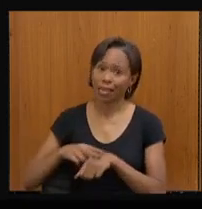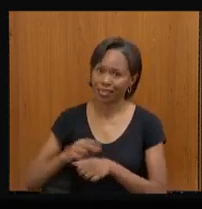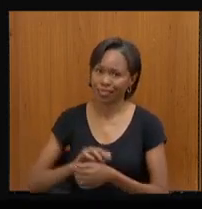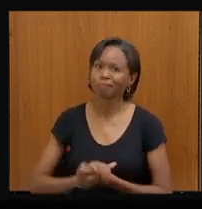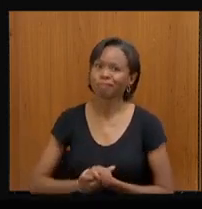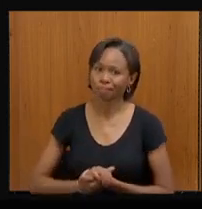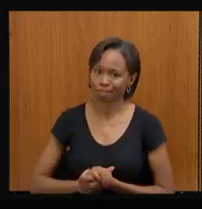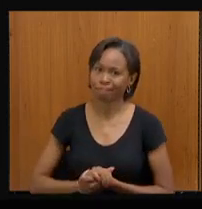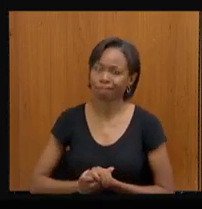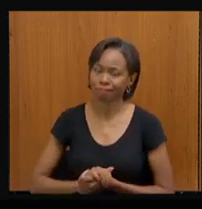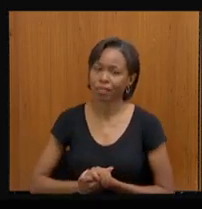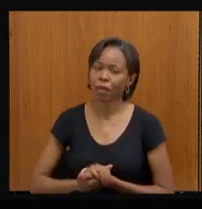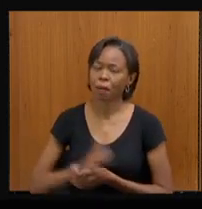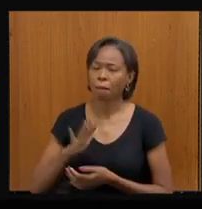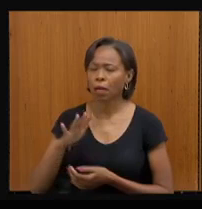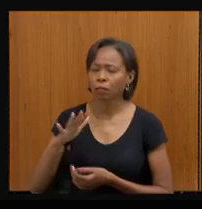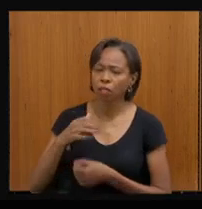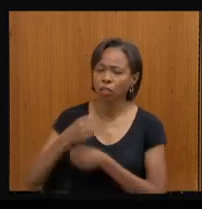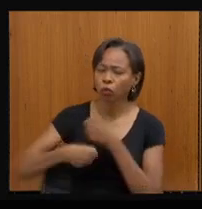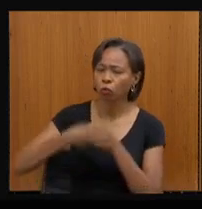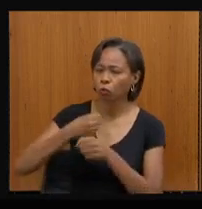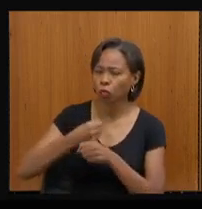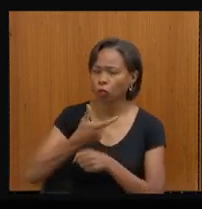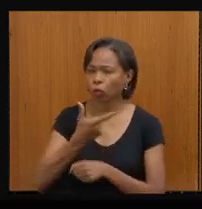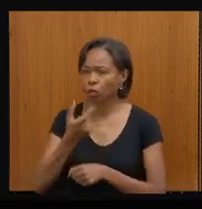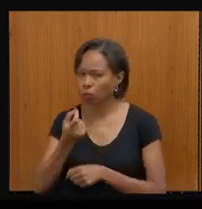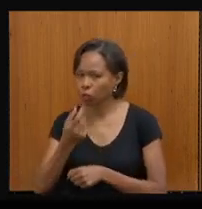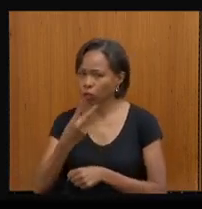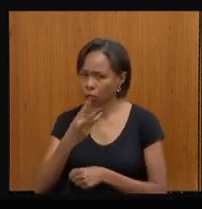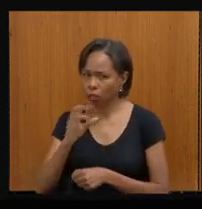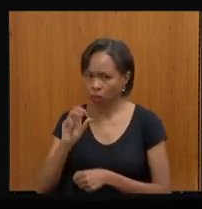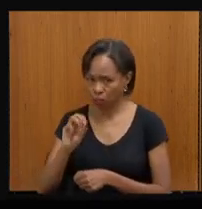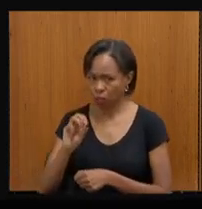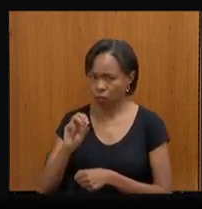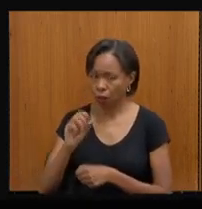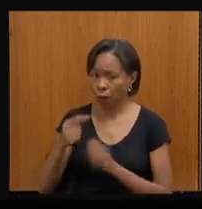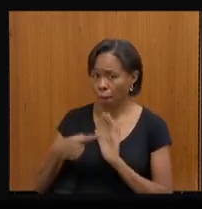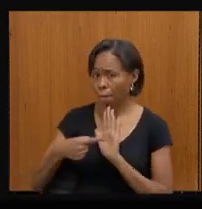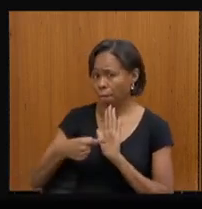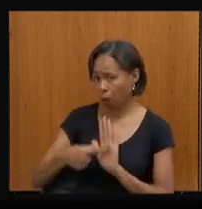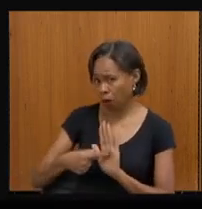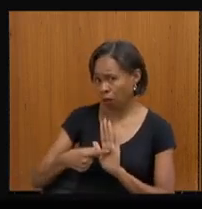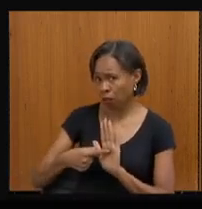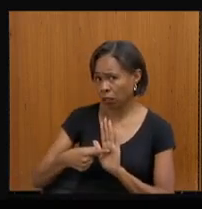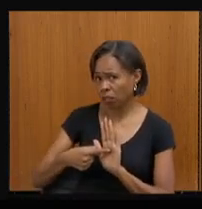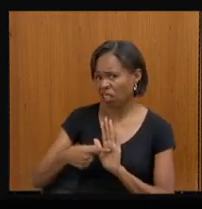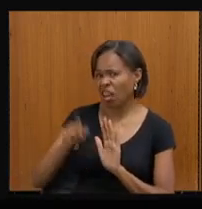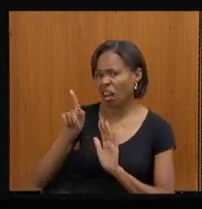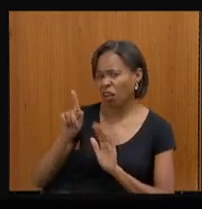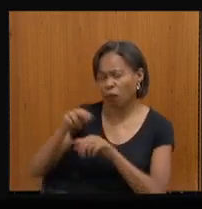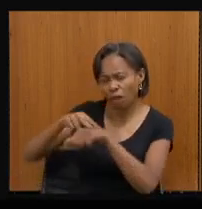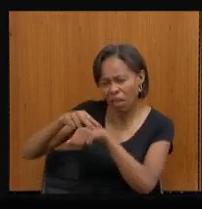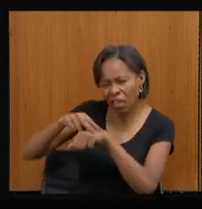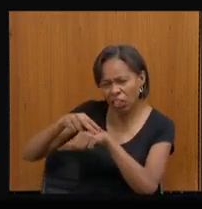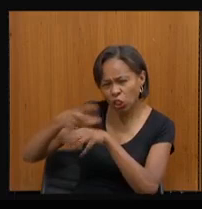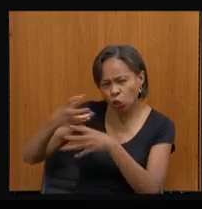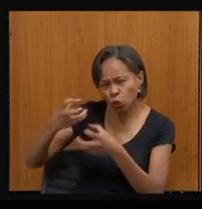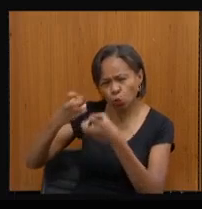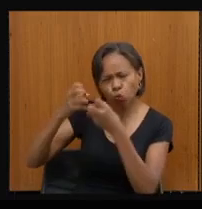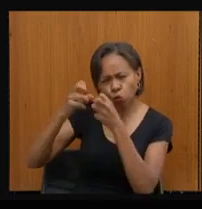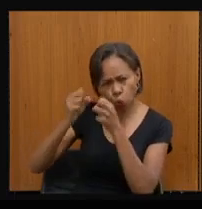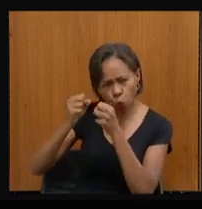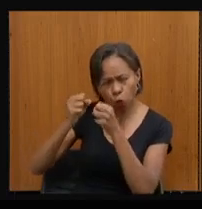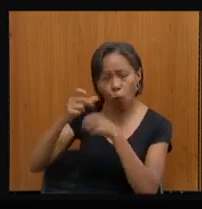Horizonte d2030 e mostra o Brasil na formalidade veja mais esposa o país com